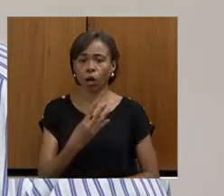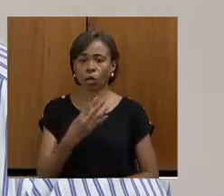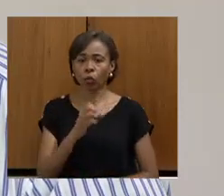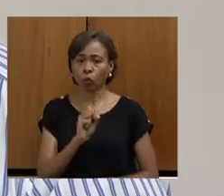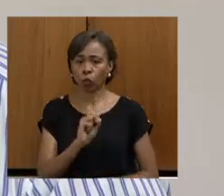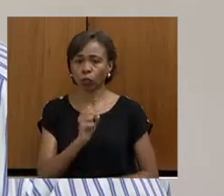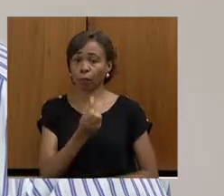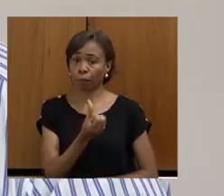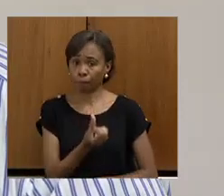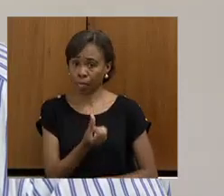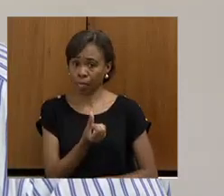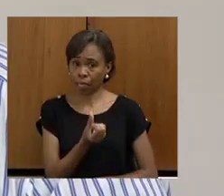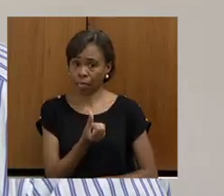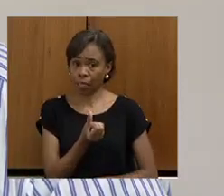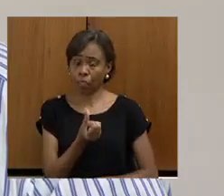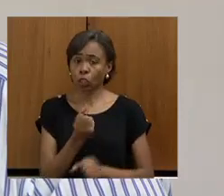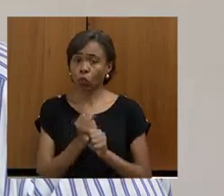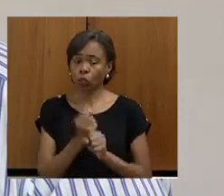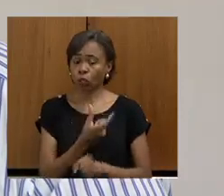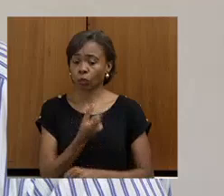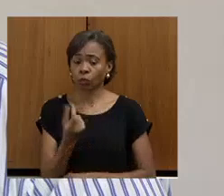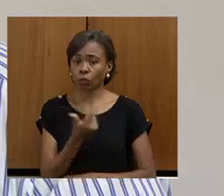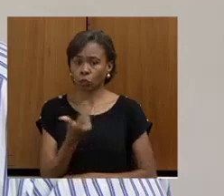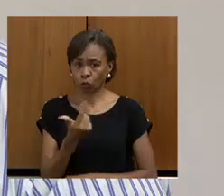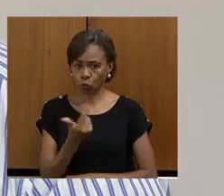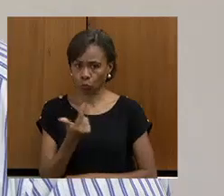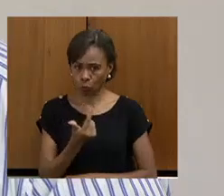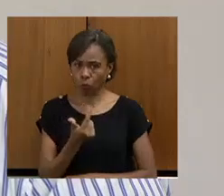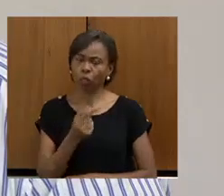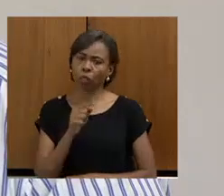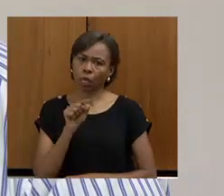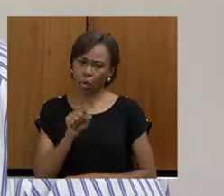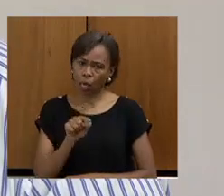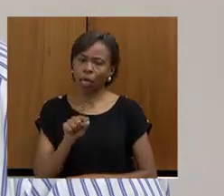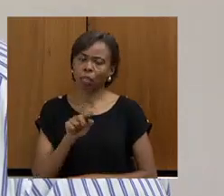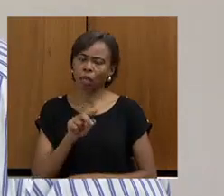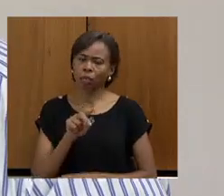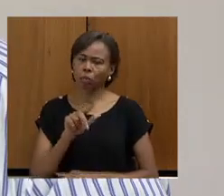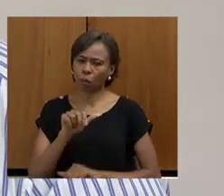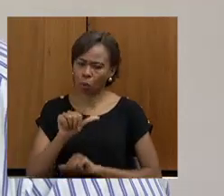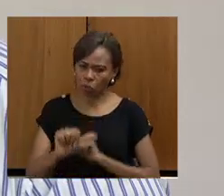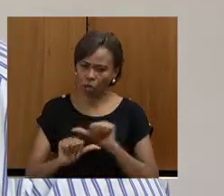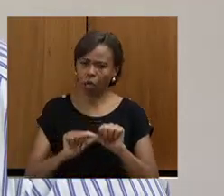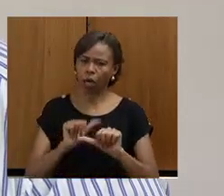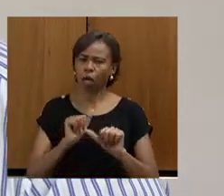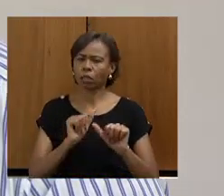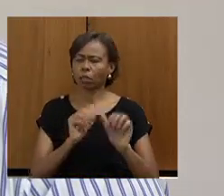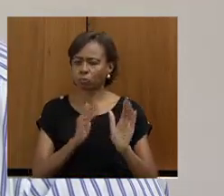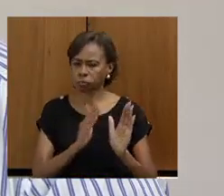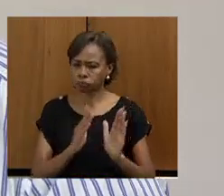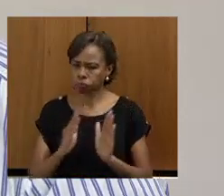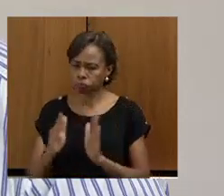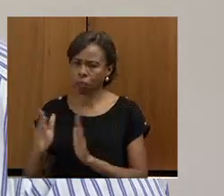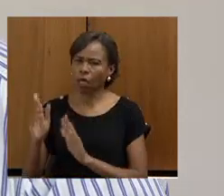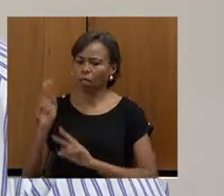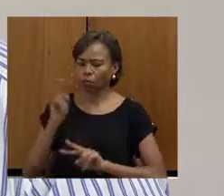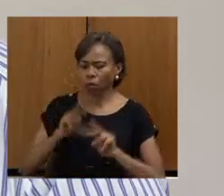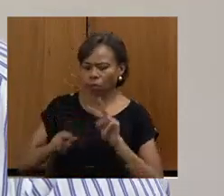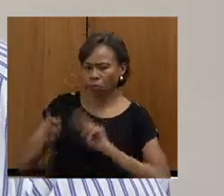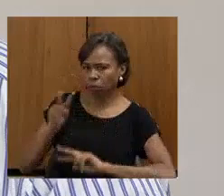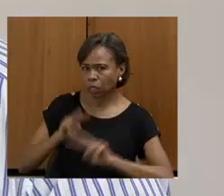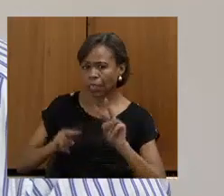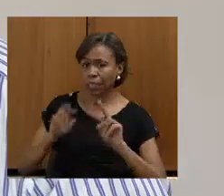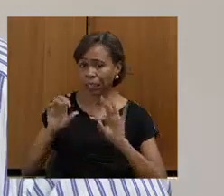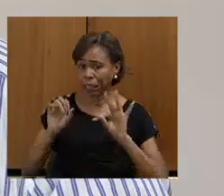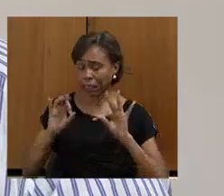de 2022. Então, passa por um processo de autorização, de verificação, se todos esses atos